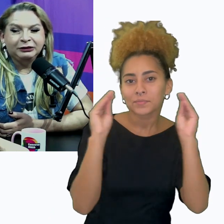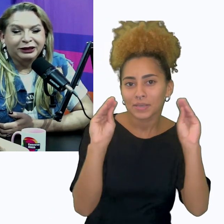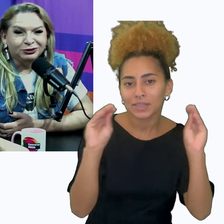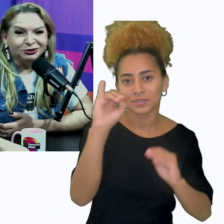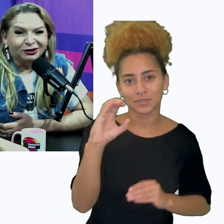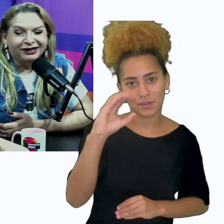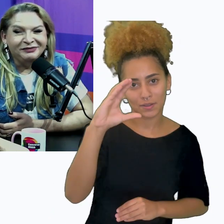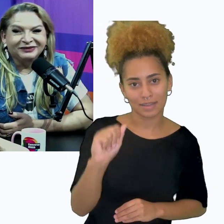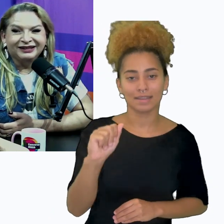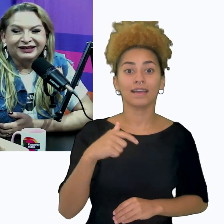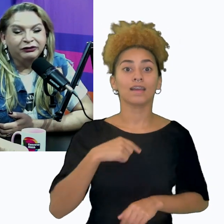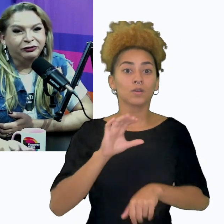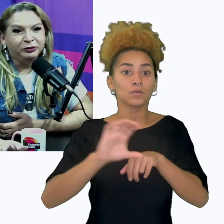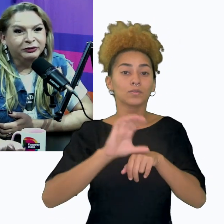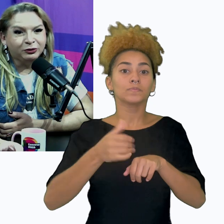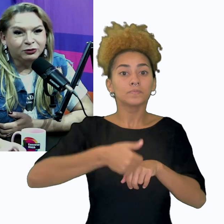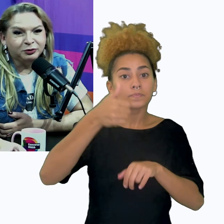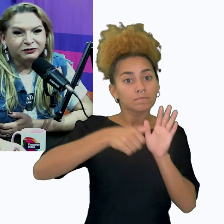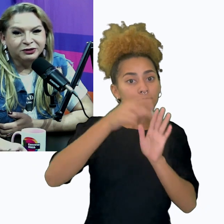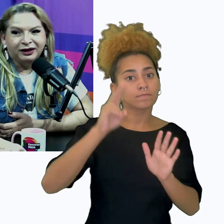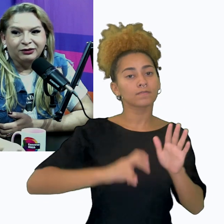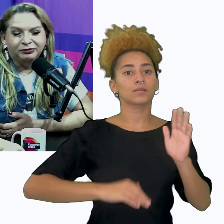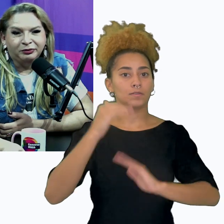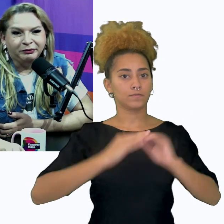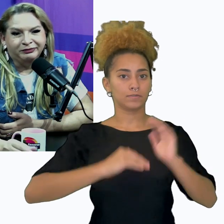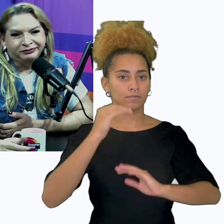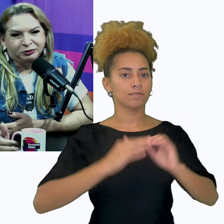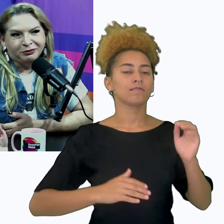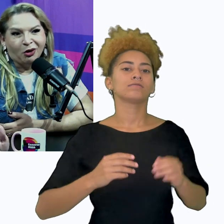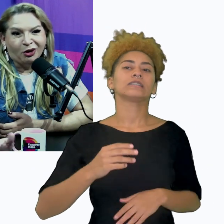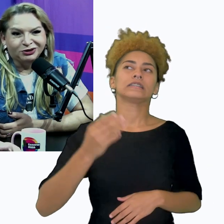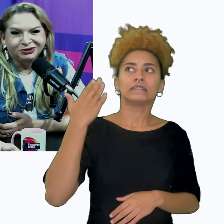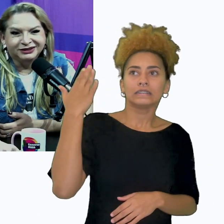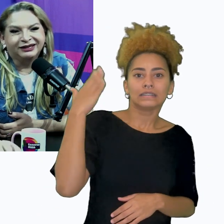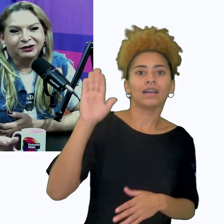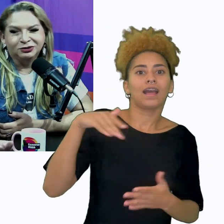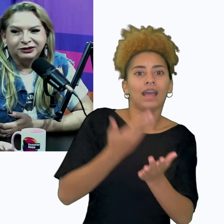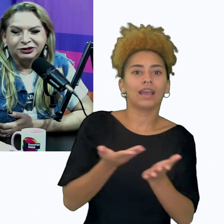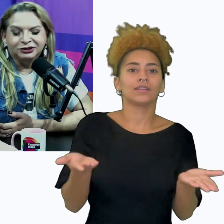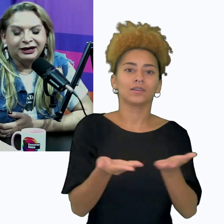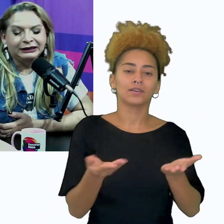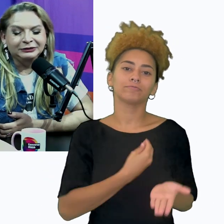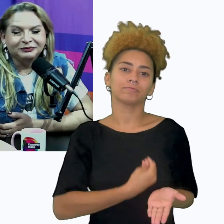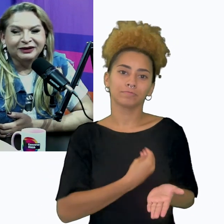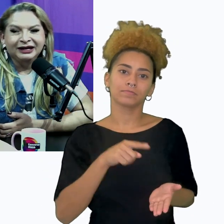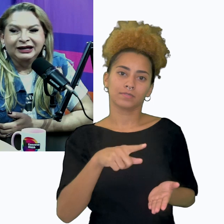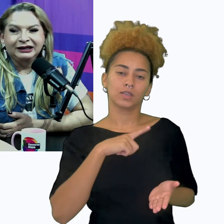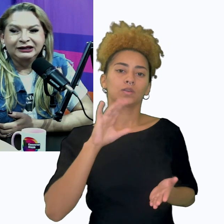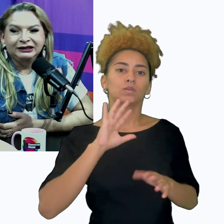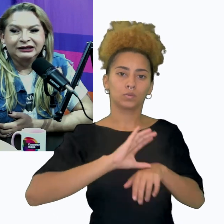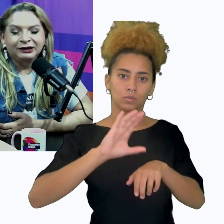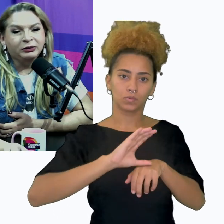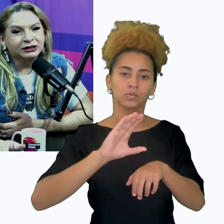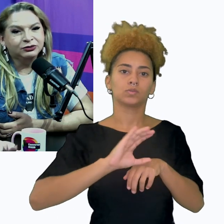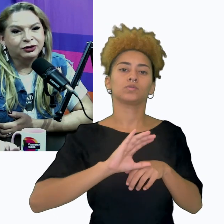E beijo, Joca, que foi o primeiro curso profissional, os primórdios, e até hoje está aí.